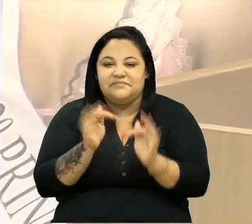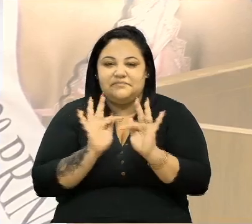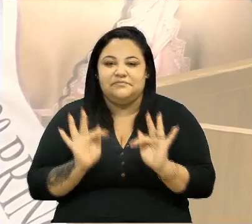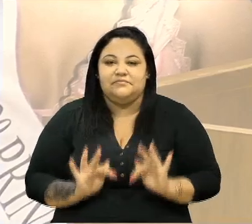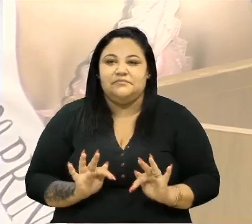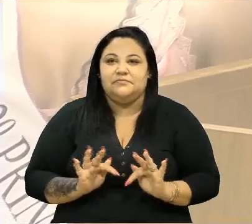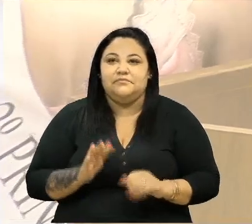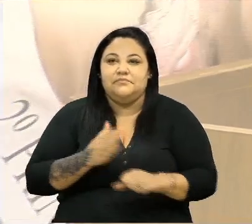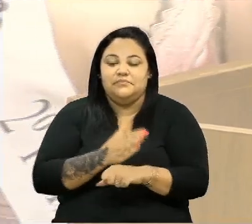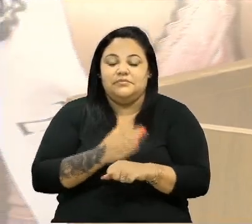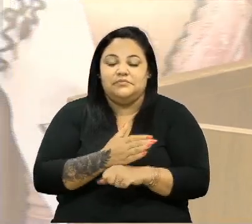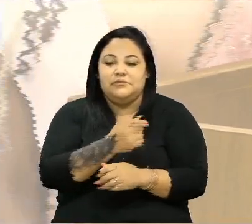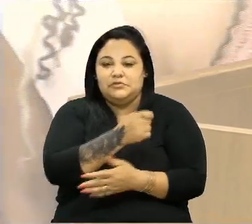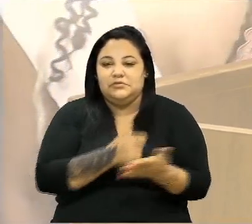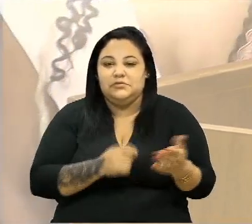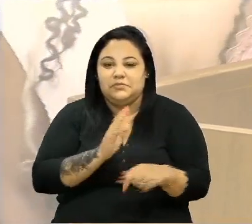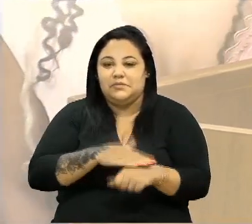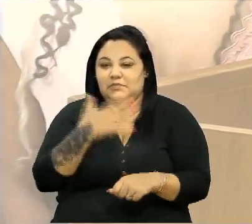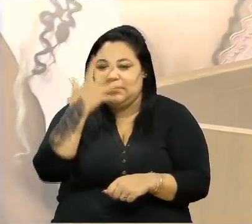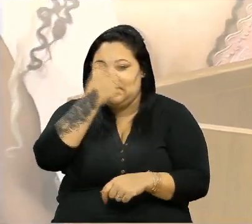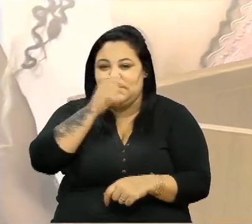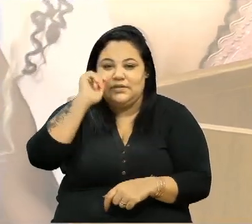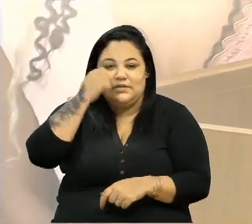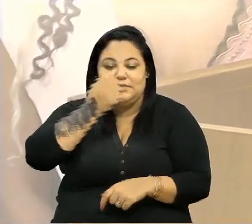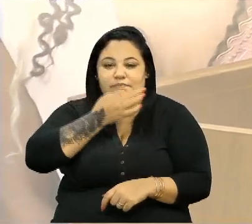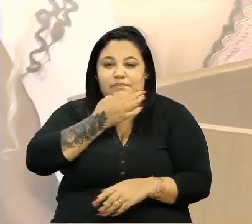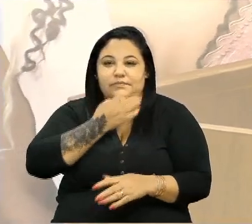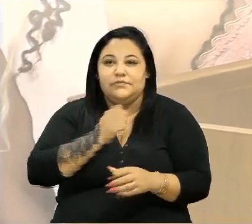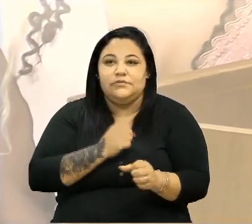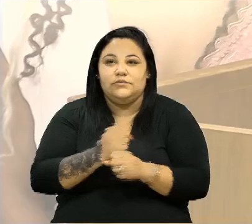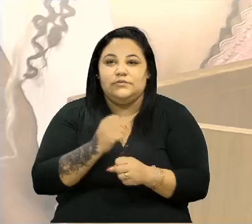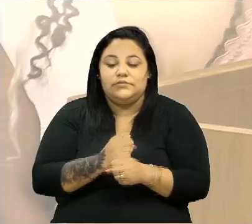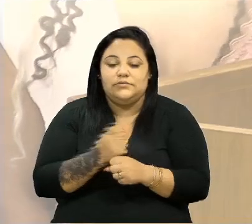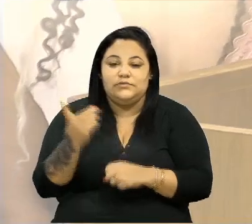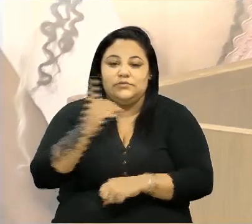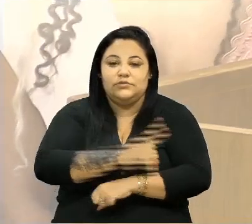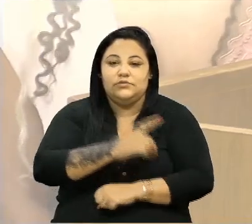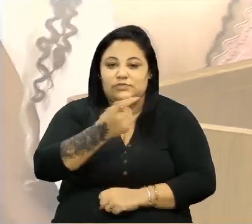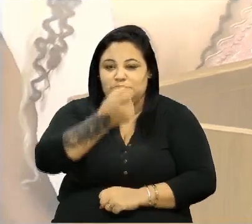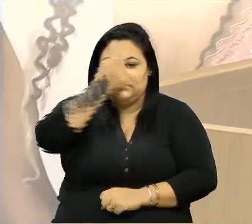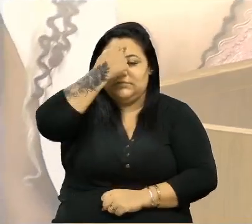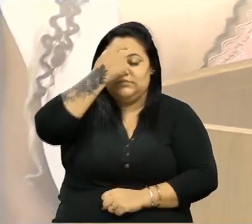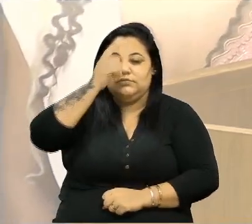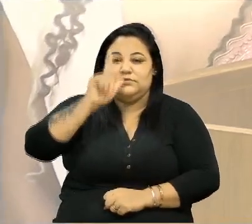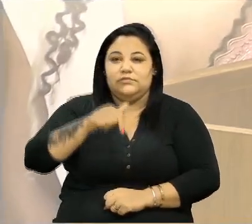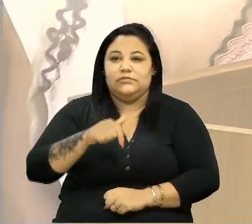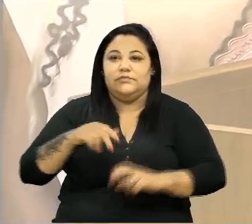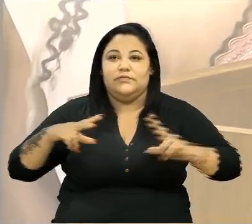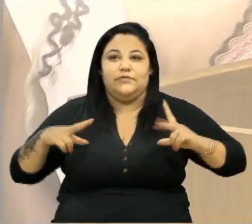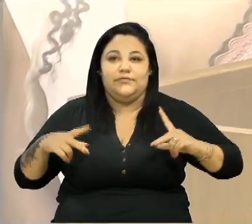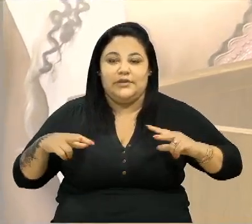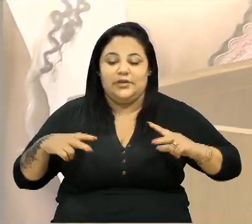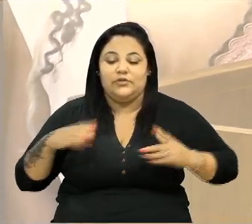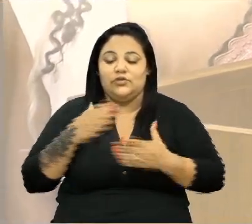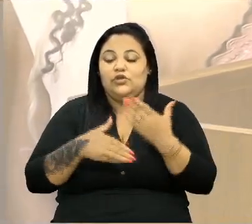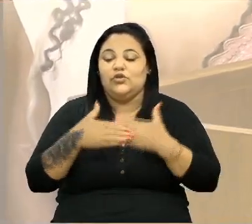Bela Negra Comunitária de Caxias do Sul, no ano em que o Dia da Consciência Negra foi decretado feriado em todo o